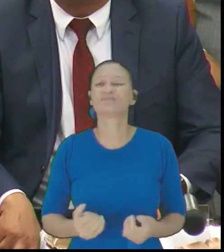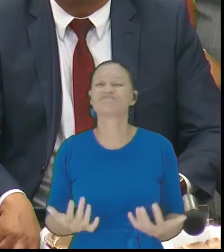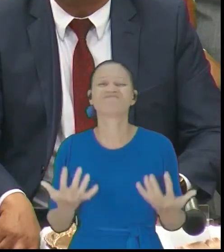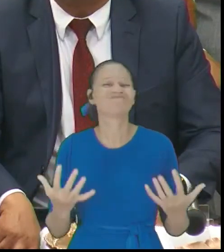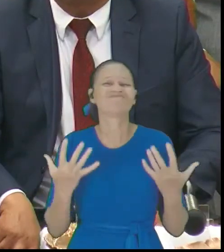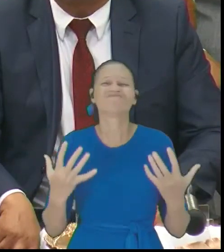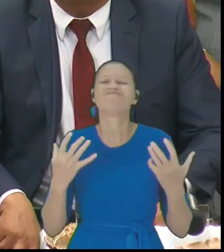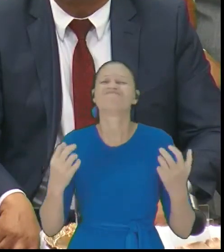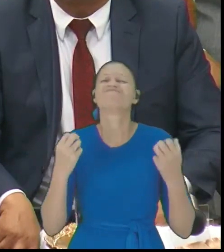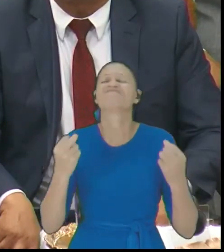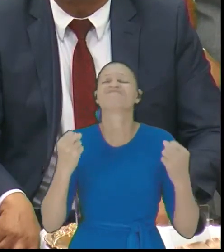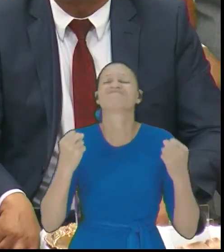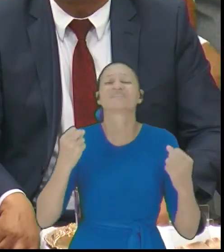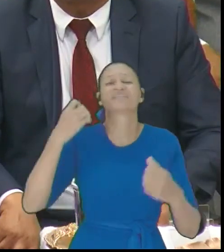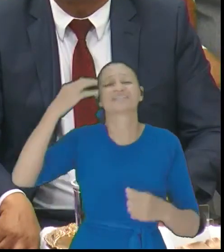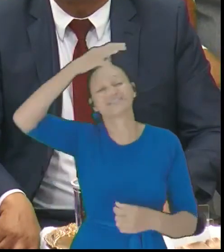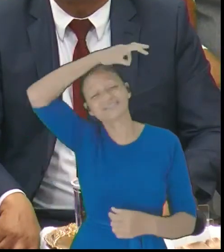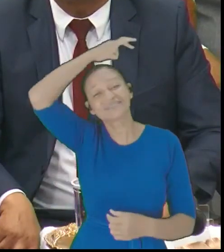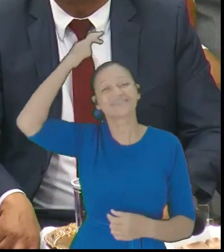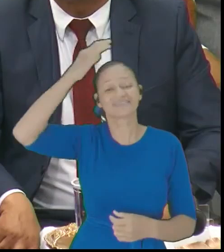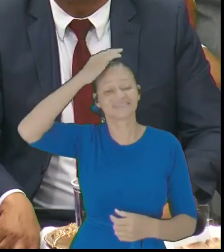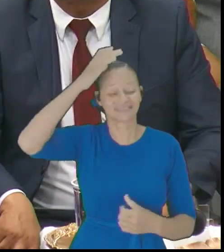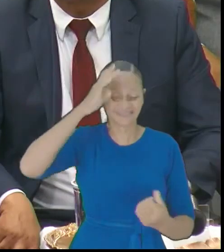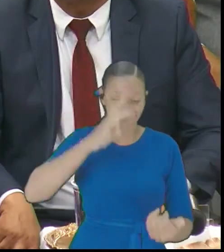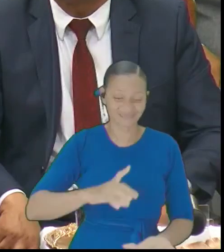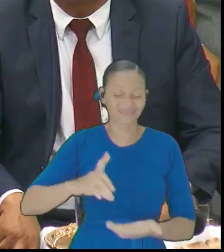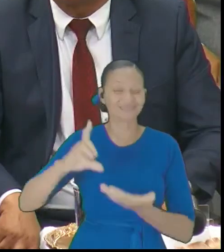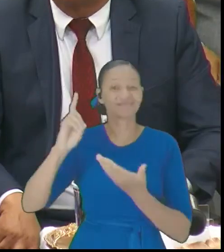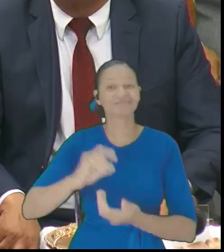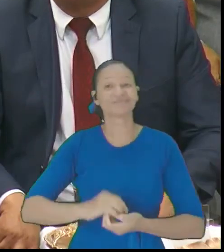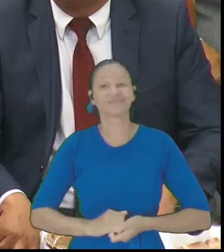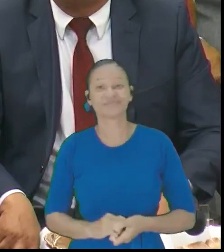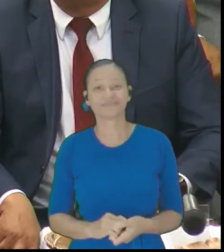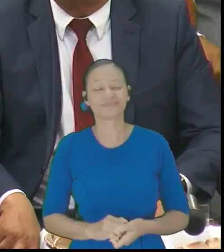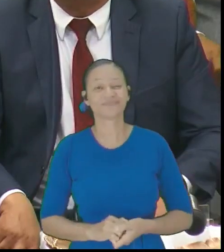Oh, Espírito de Deus.